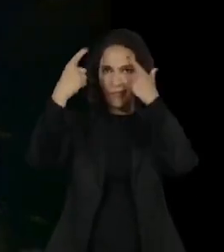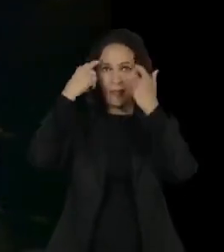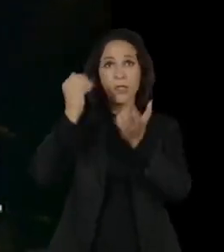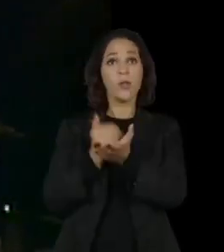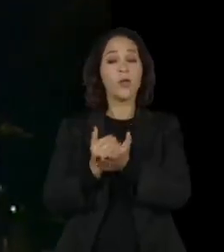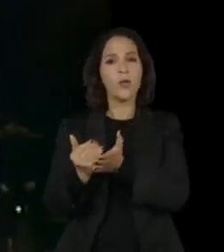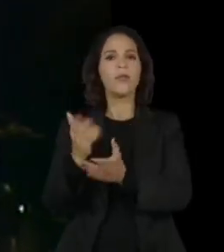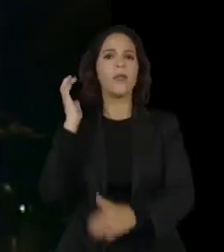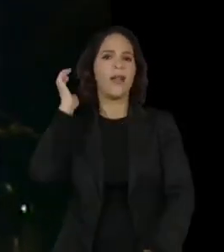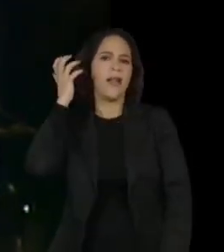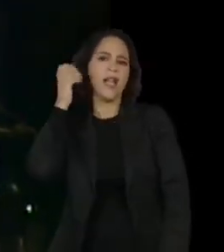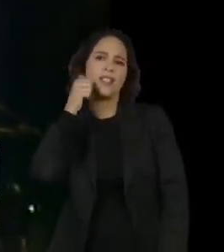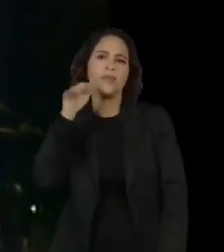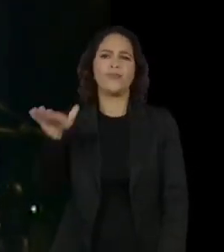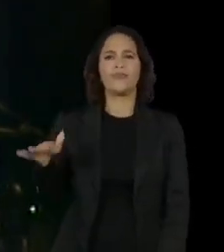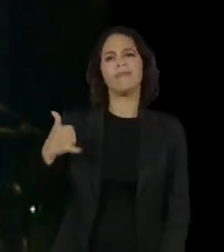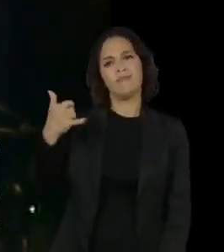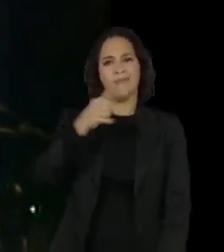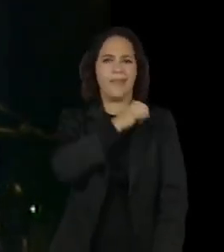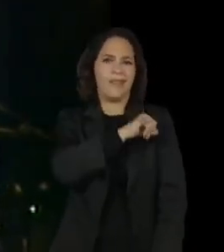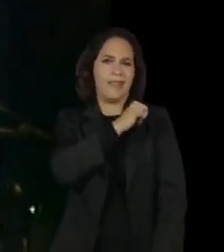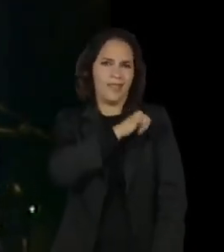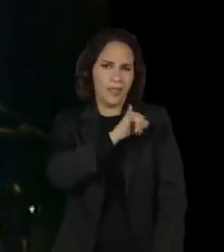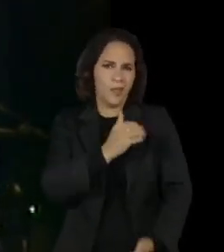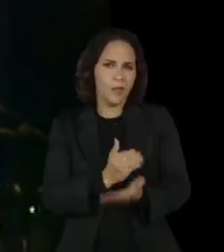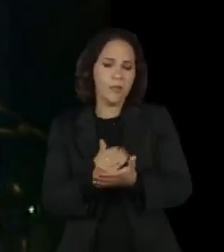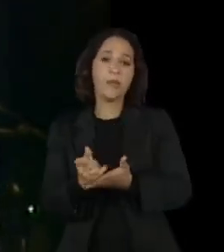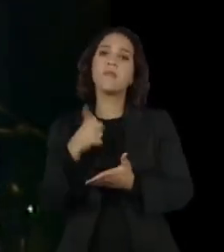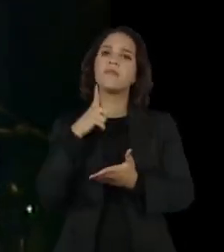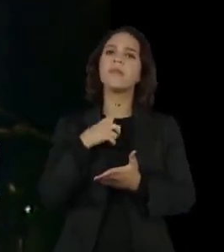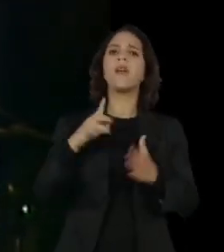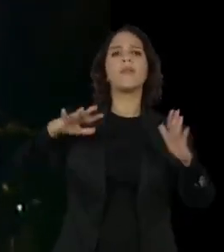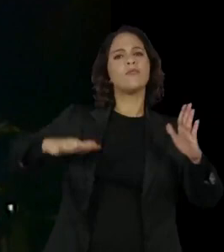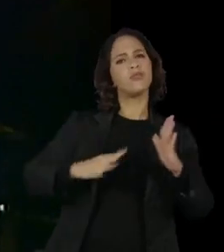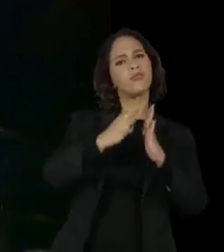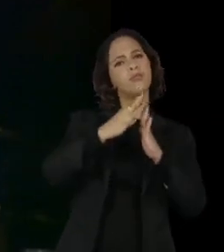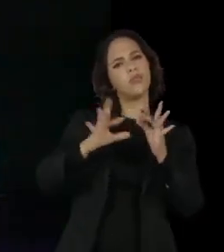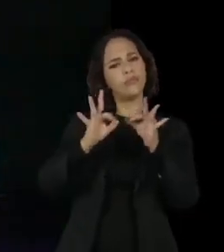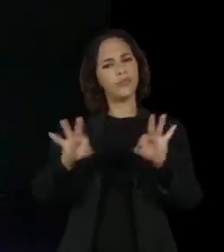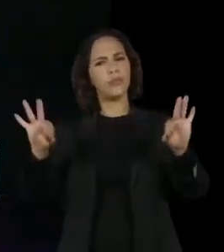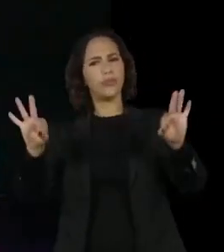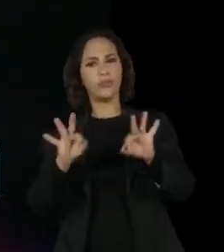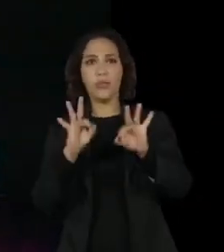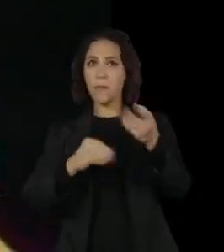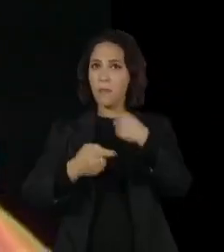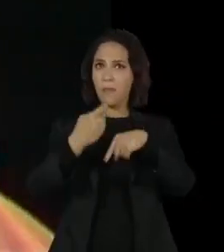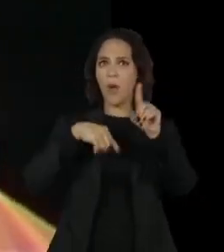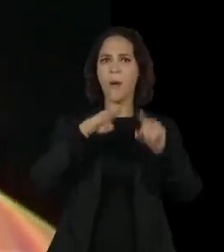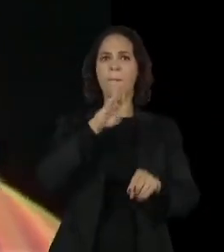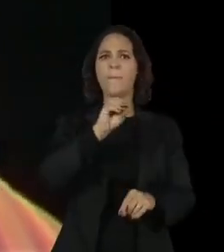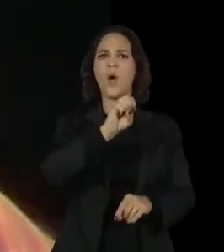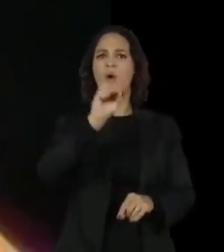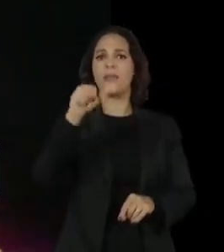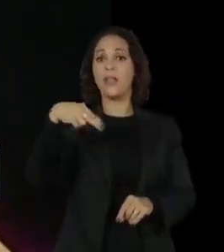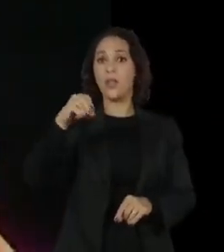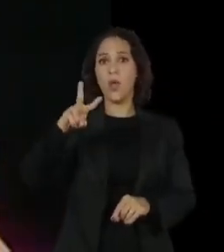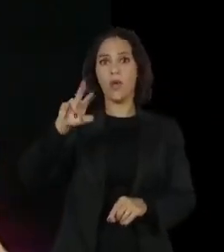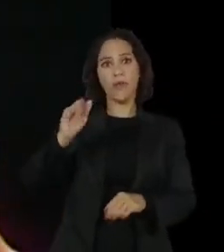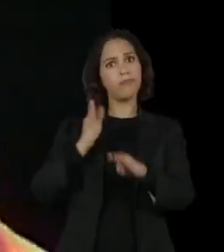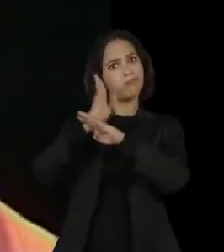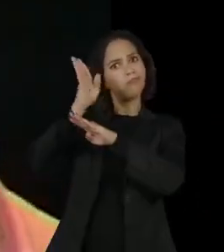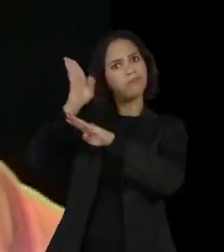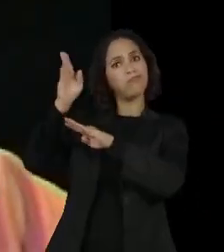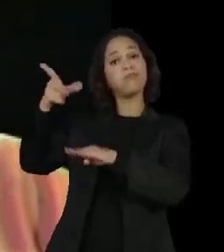carreira no rádio, ainda menina, no Rio de Janeiro. Cantou em orquestras e, com o sucesso da bossa nova, fez carreira no exterior. Viveu